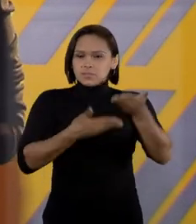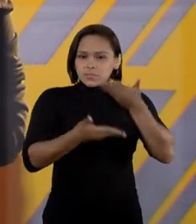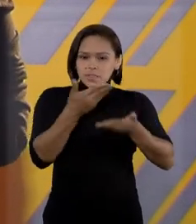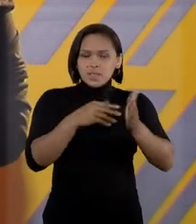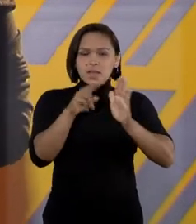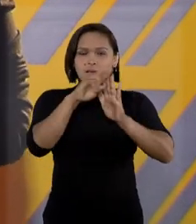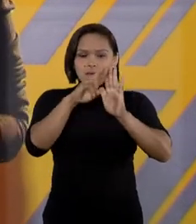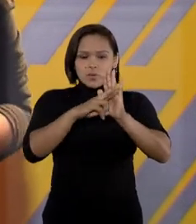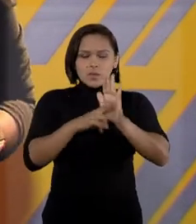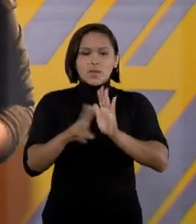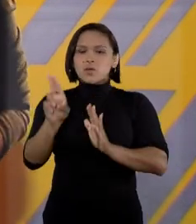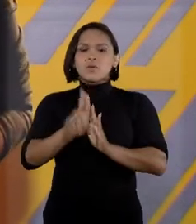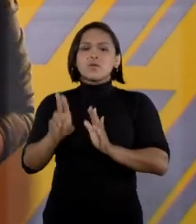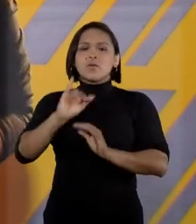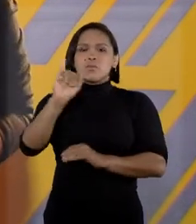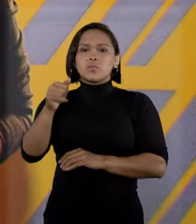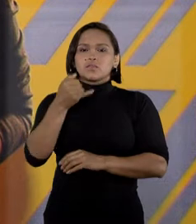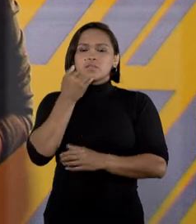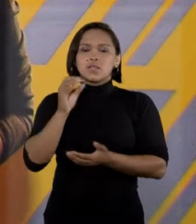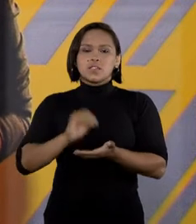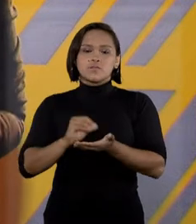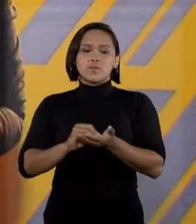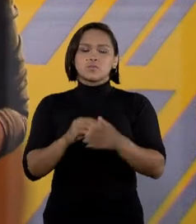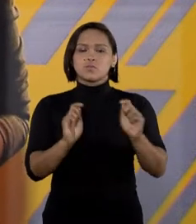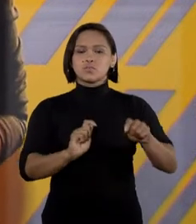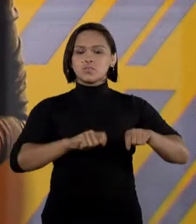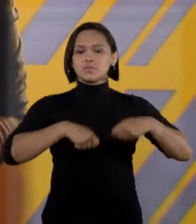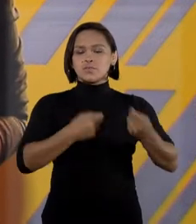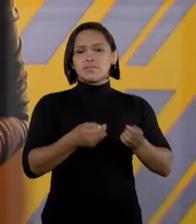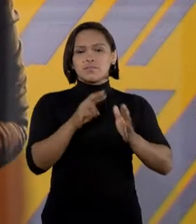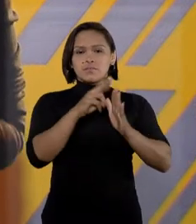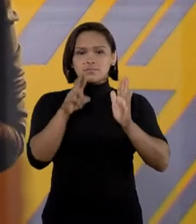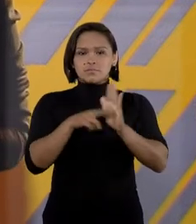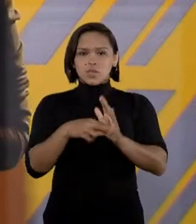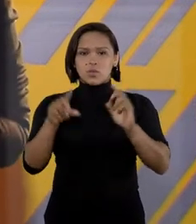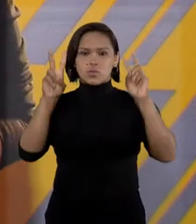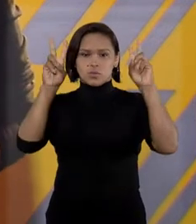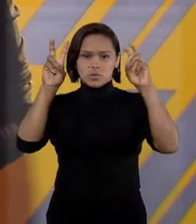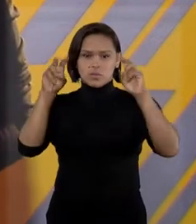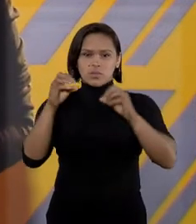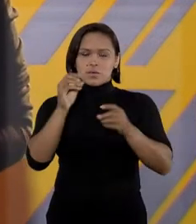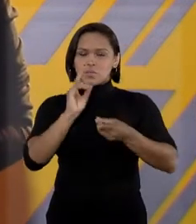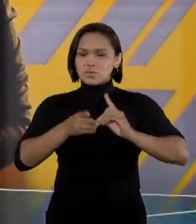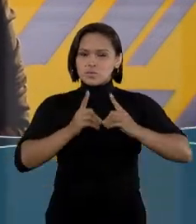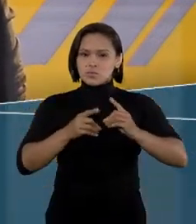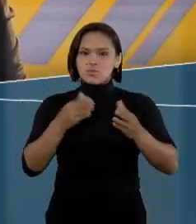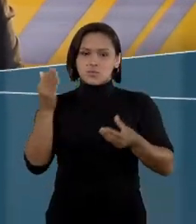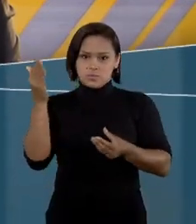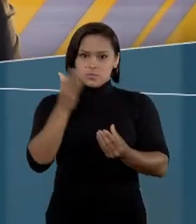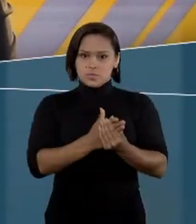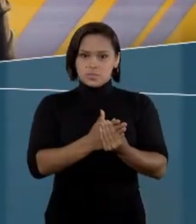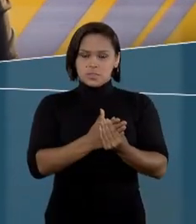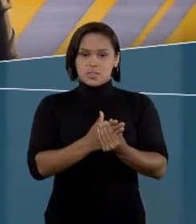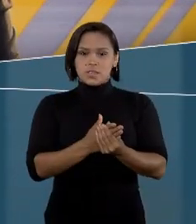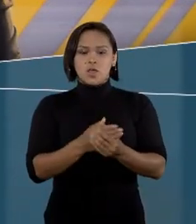regulatórias e que a União não teve oportunidade de defender a resolução que tratava sobre o tema discutido no processo.